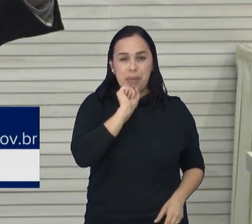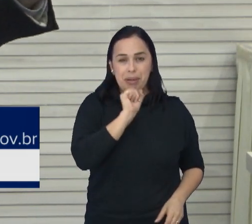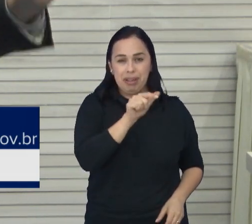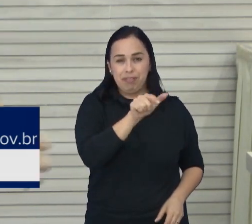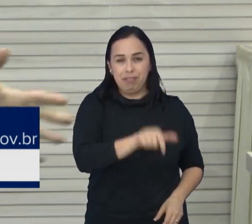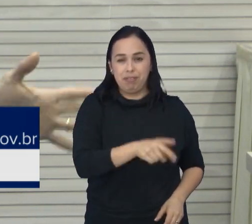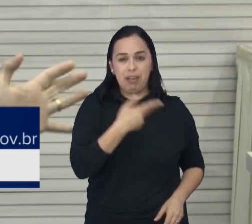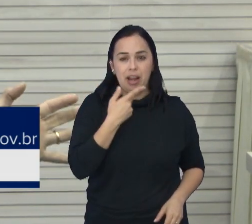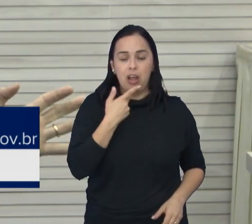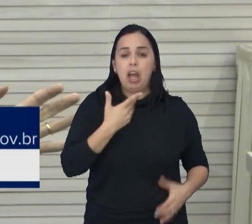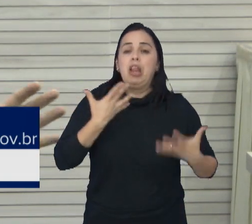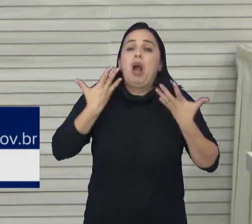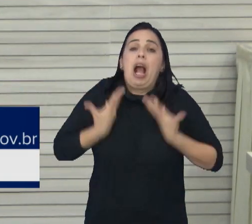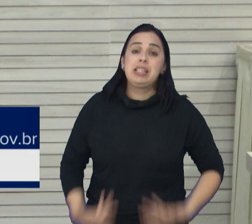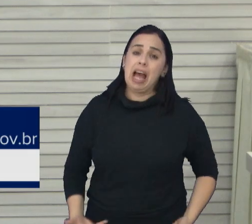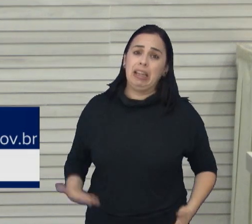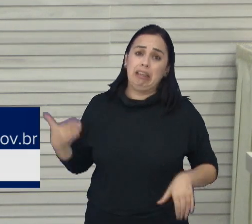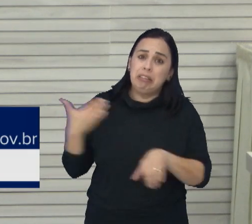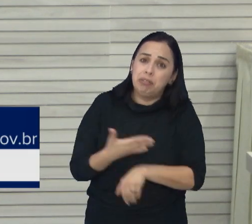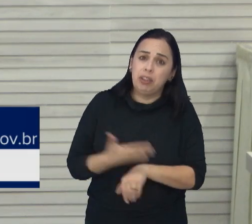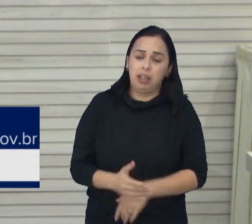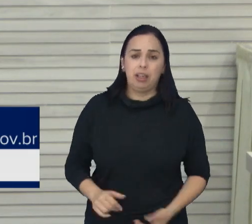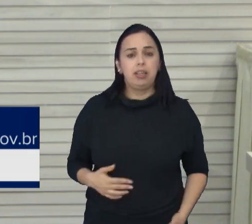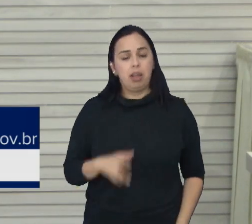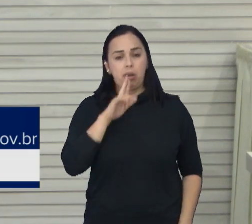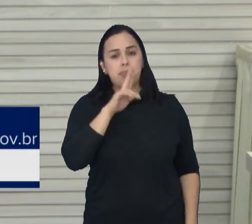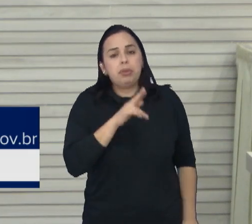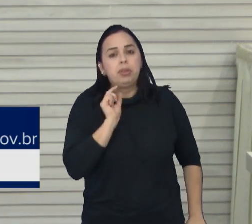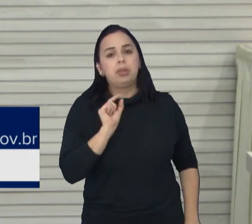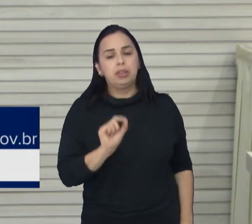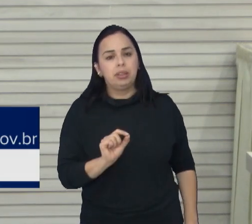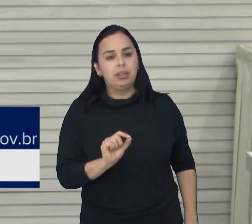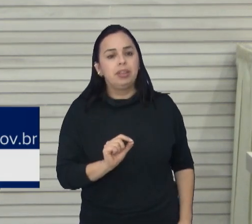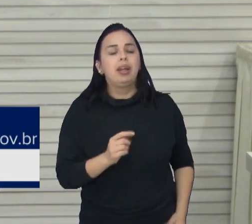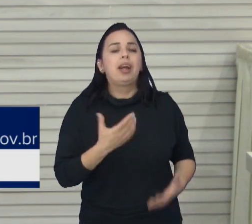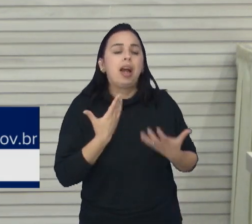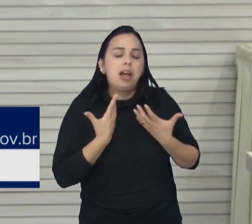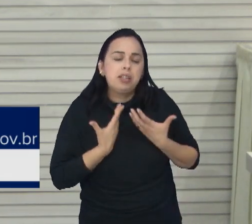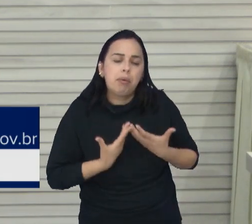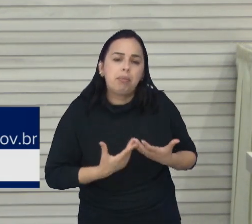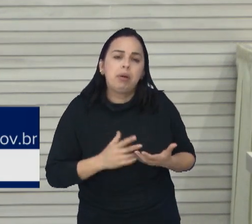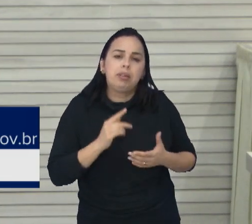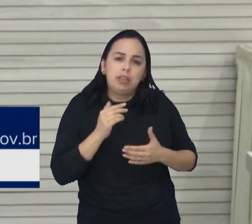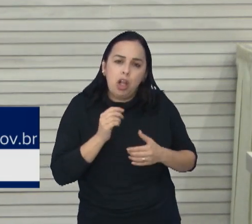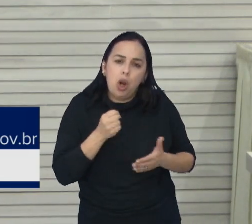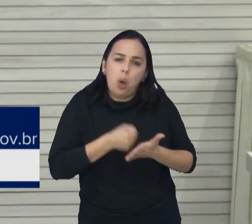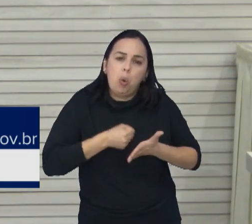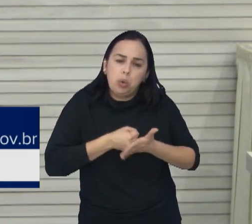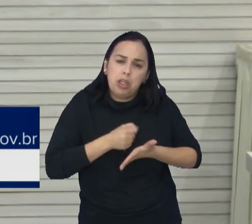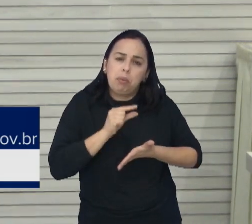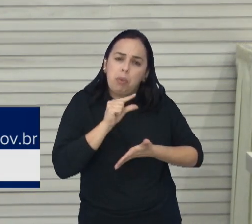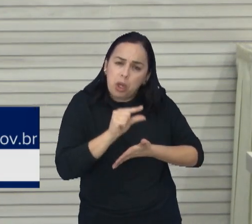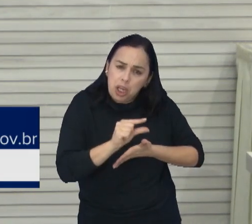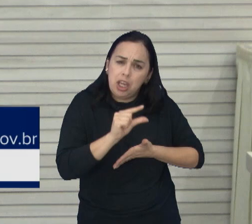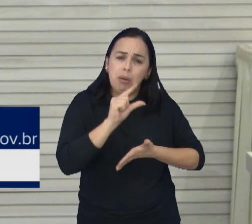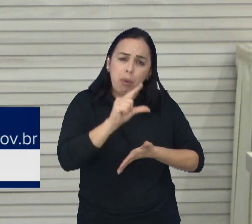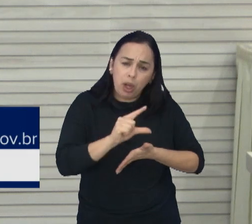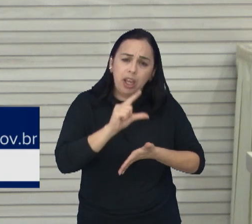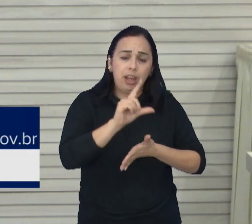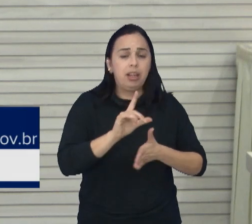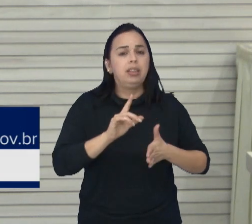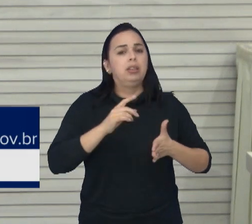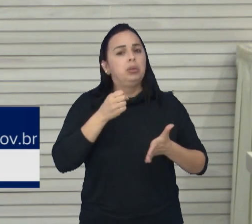aqui, estou cansada de vir aqui, e eu respondendo para ela, se canse um pouquinho mais, nosso trabalho é árduo, nosso trabalho